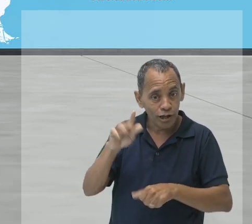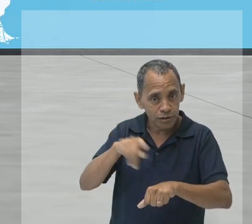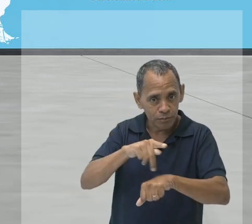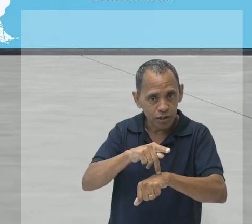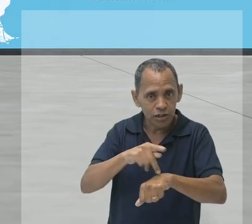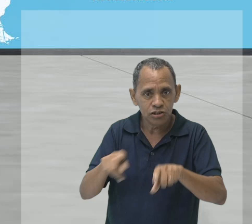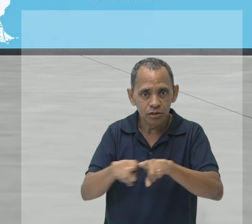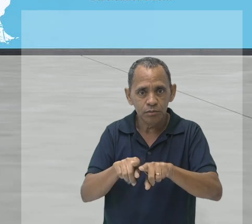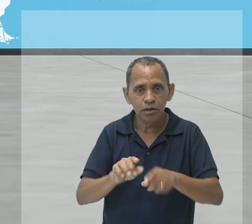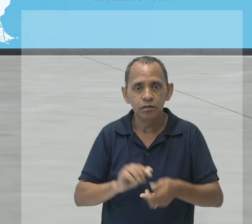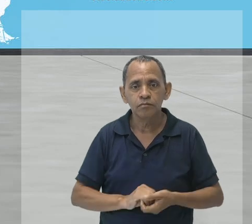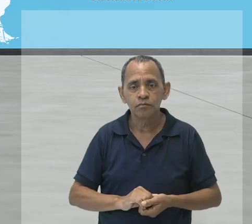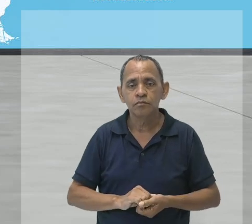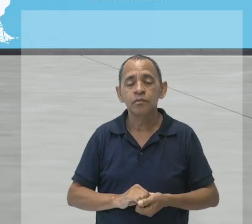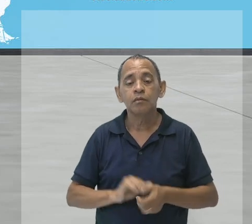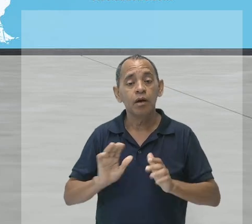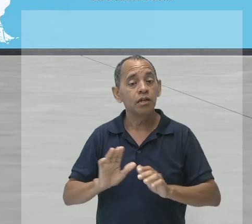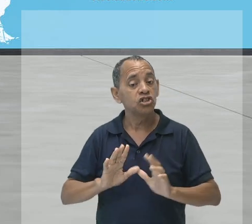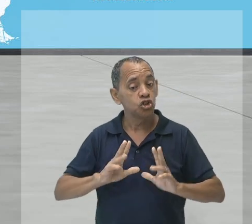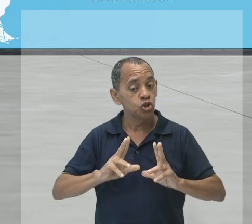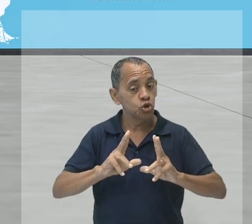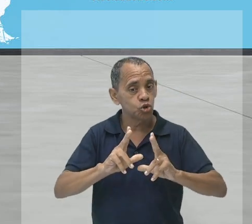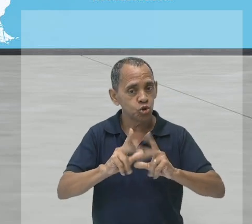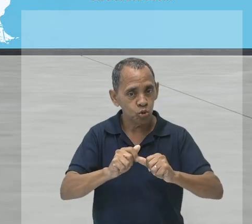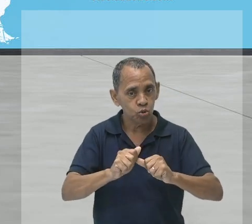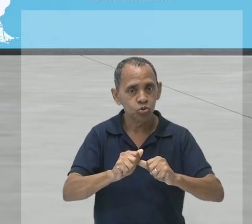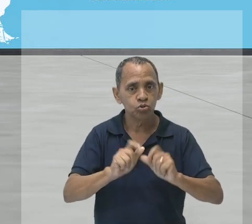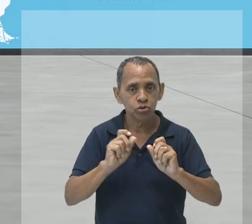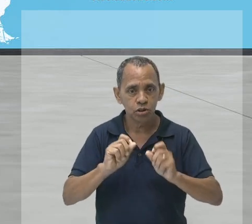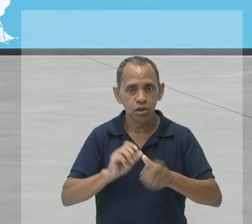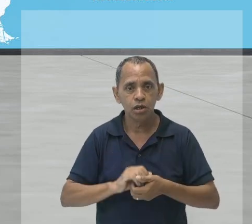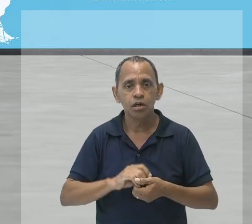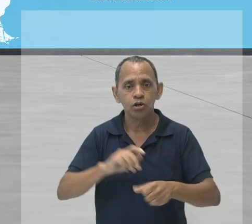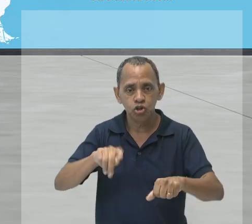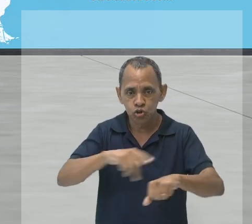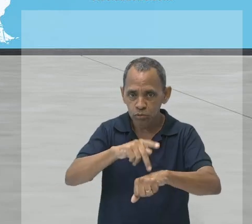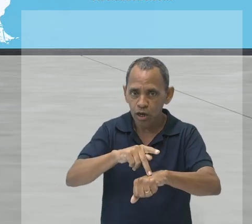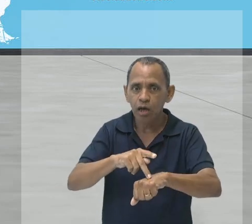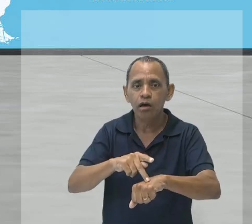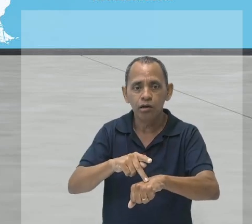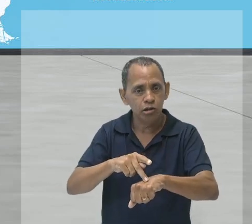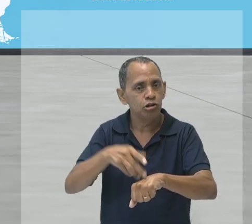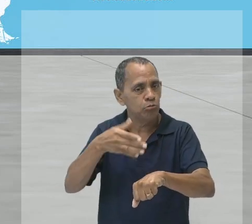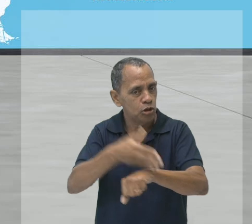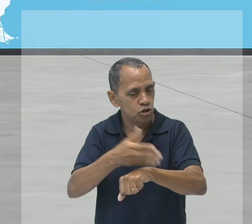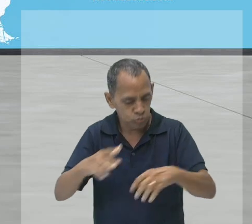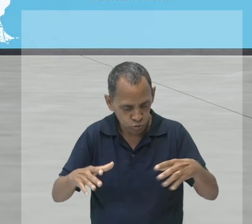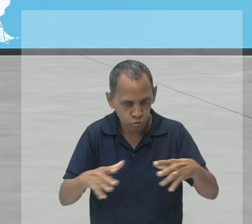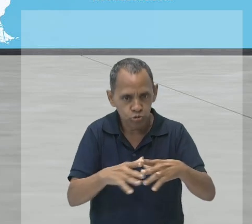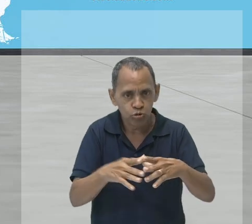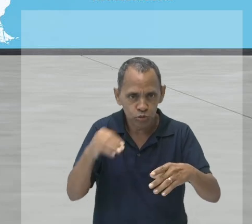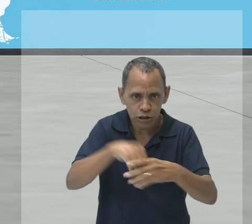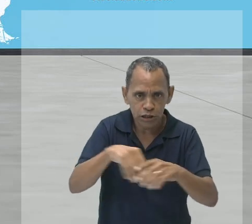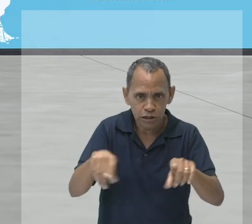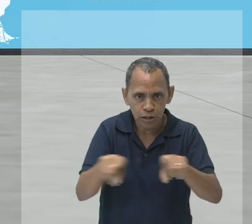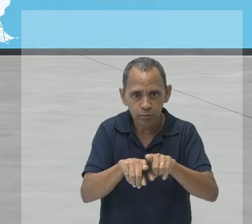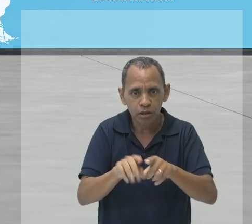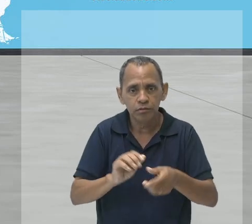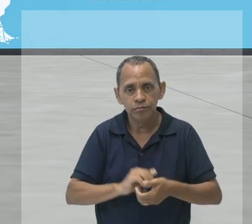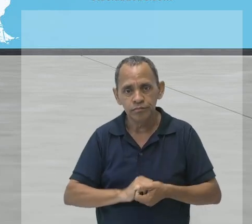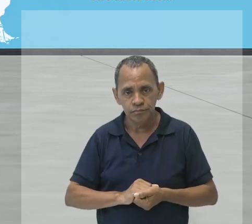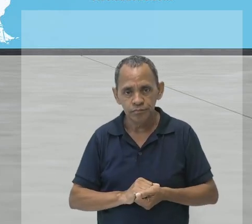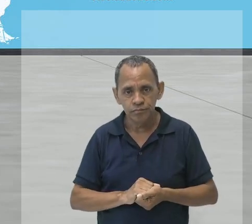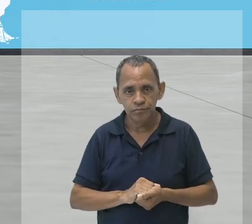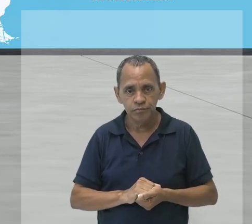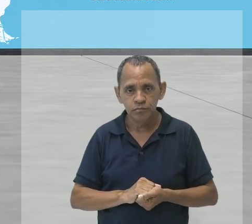única exceção. Mas todos os outros, né, os países independentes, fazem parte do Mercosul, de uma forma mais direta ou indireta.